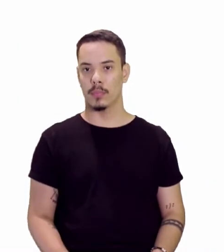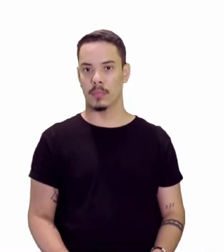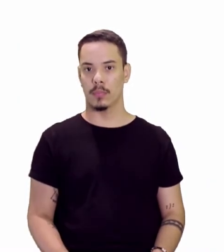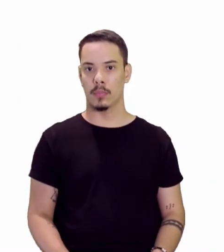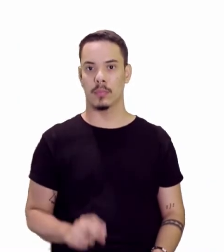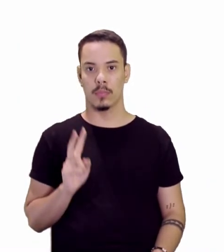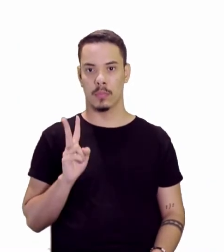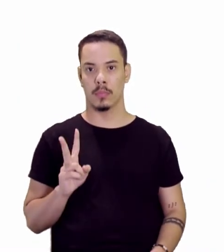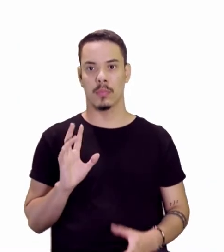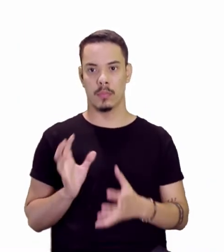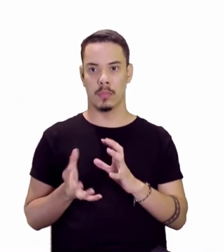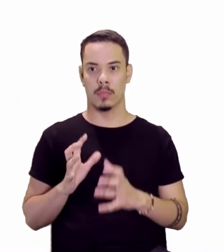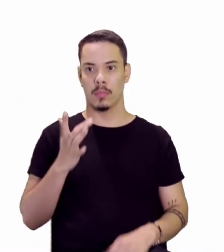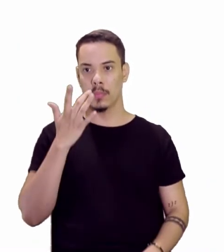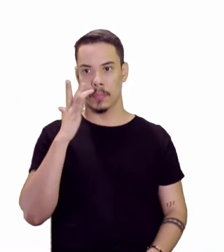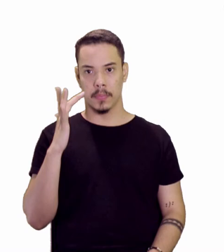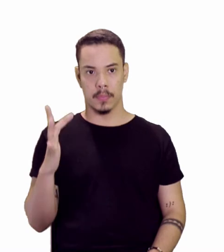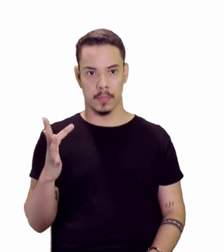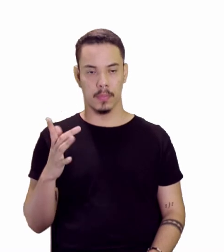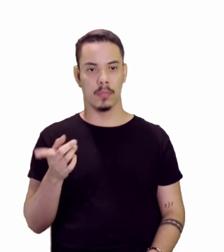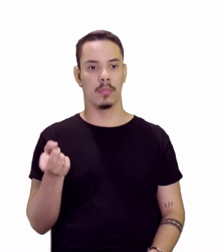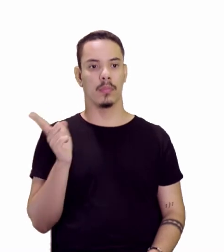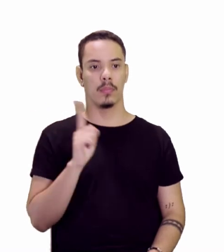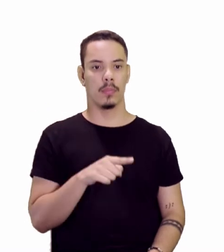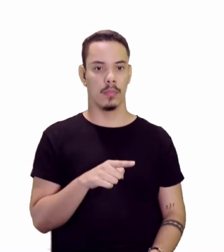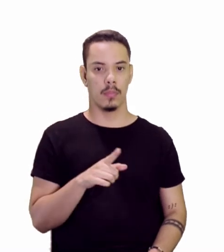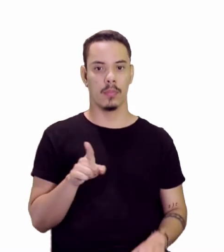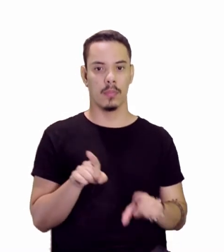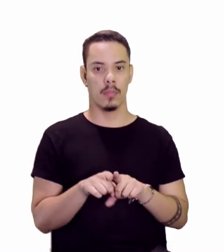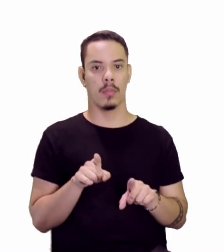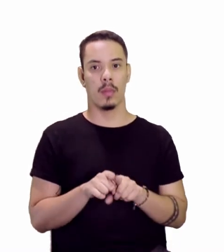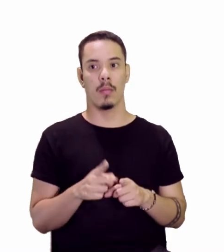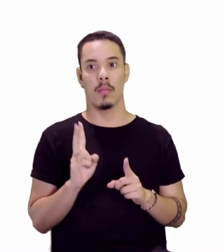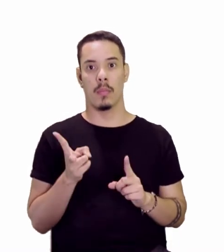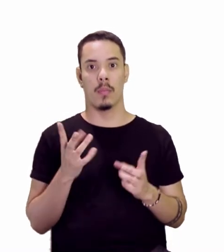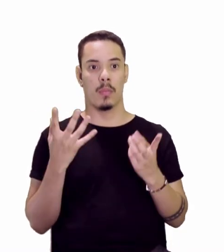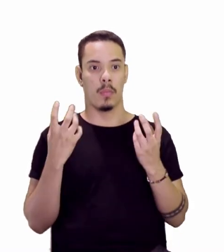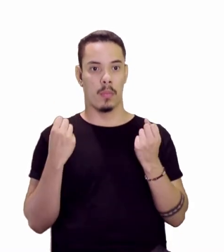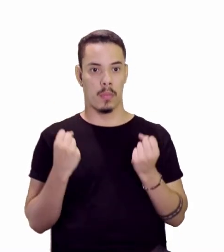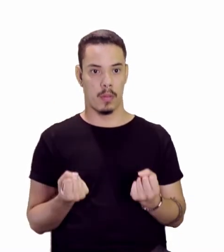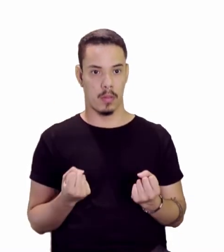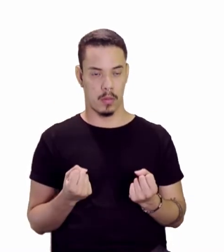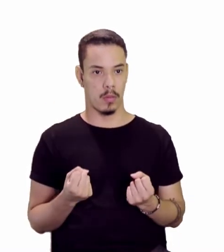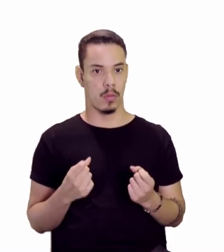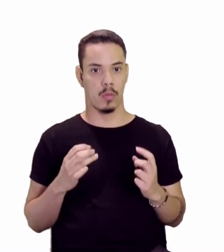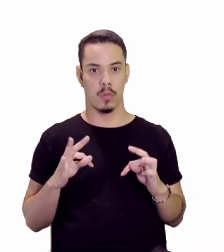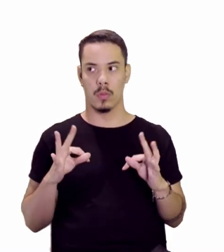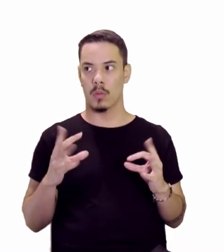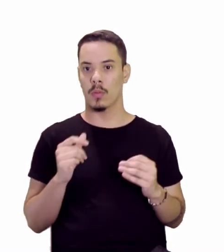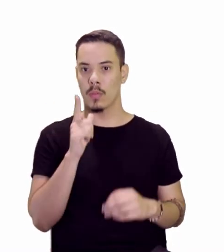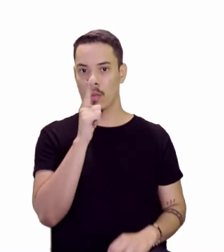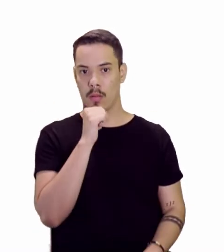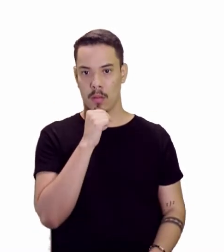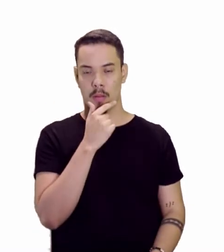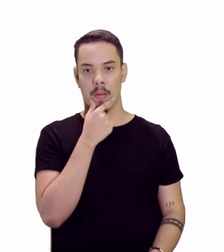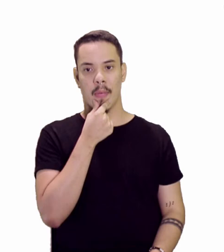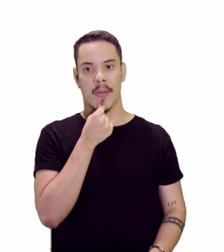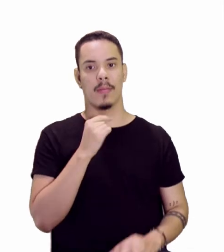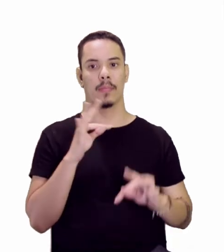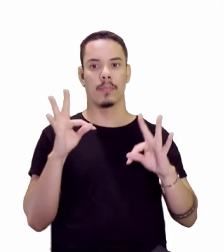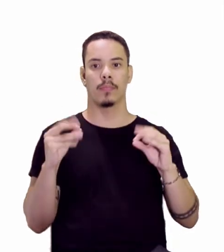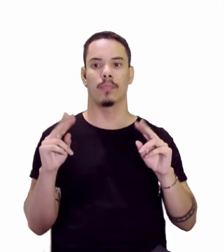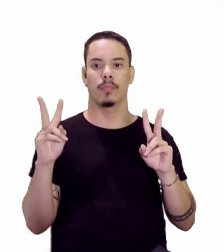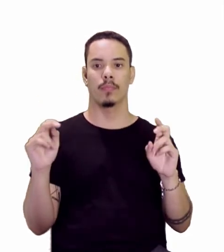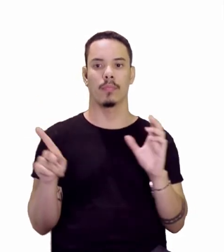Duas esferas de ouro, uma maciça e outra oca, de mesmo peso, estão totalmente submersas em um líquido. A respeito do que